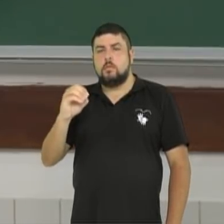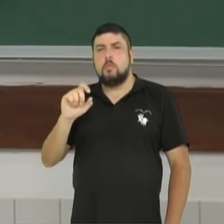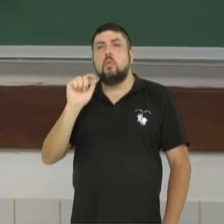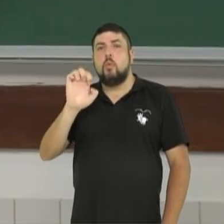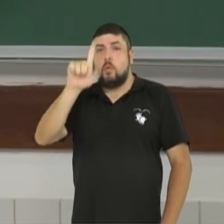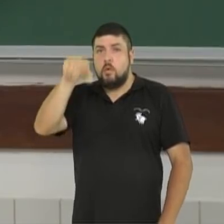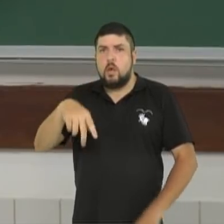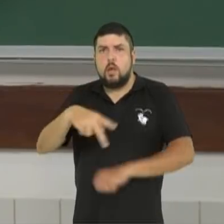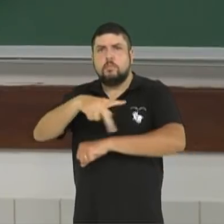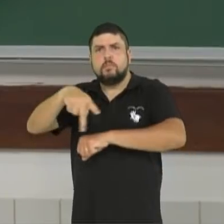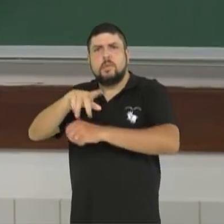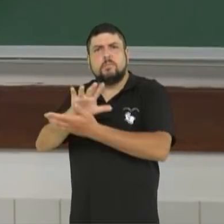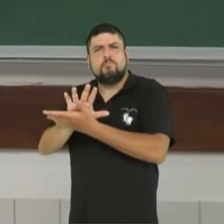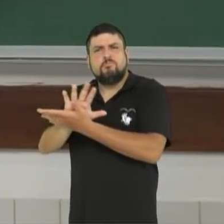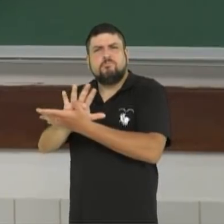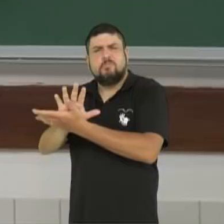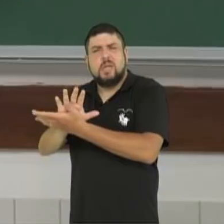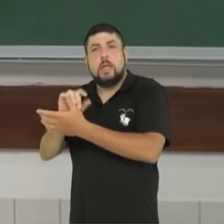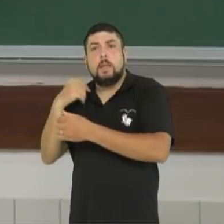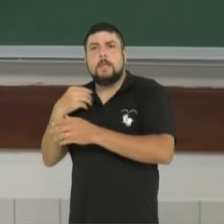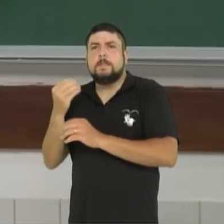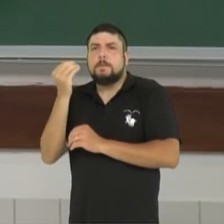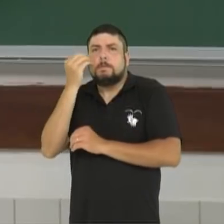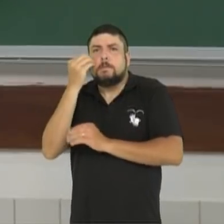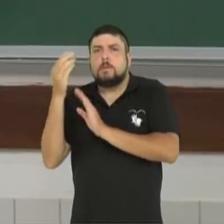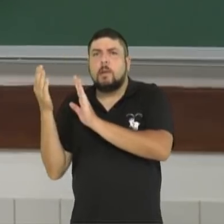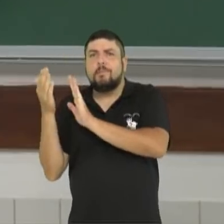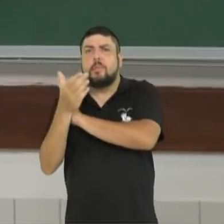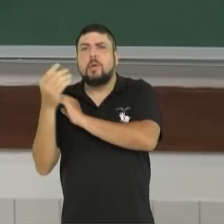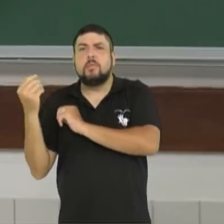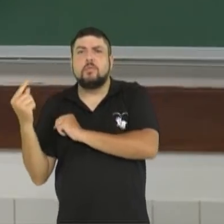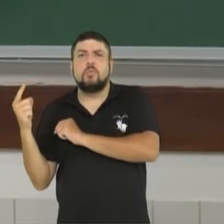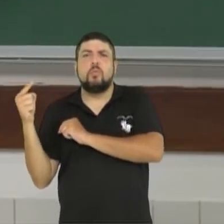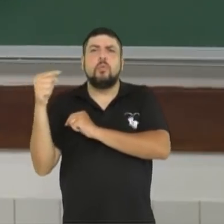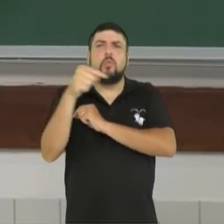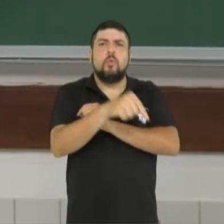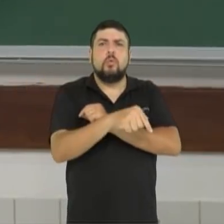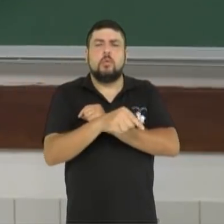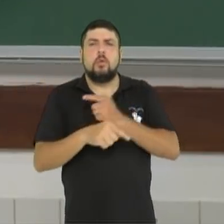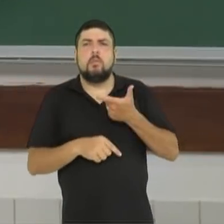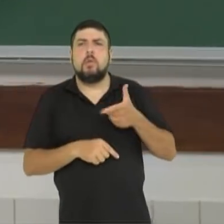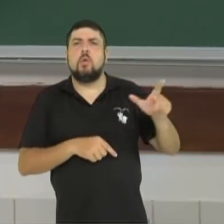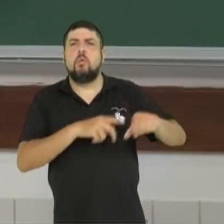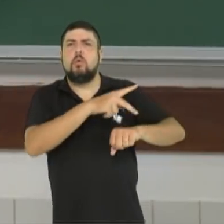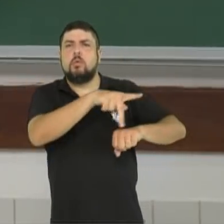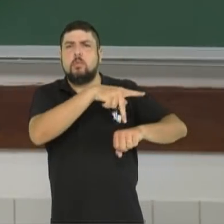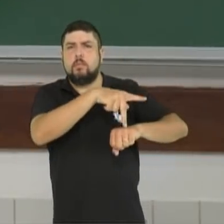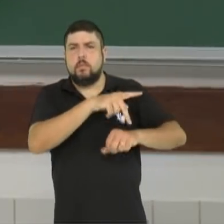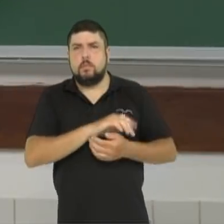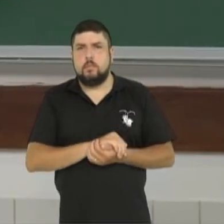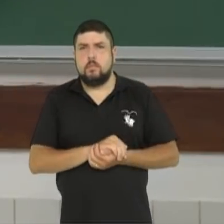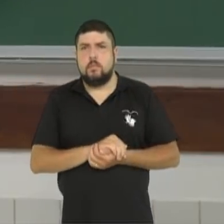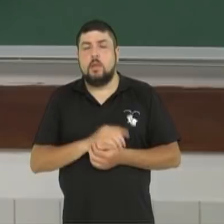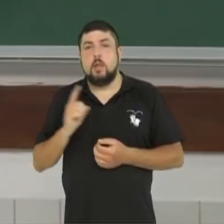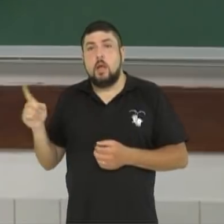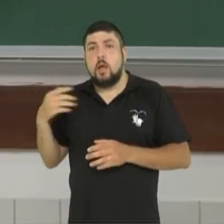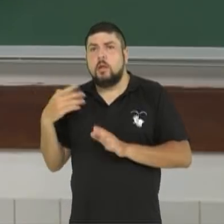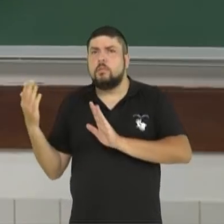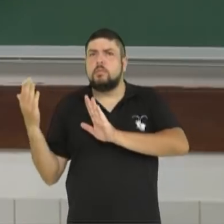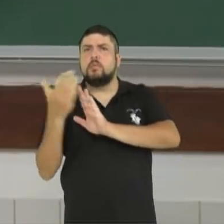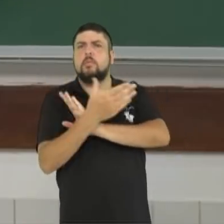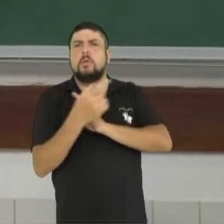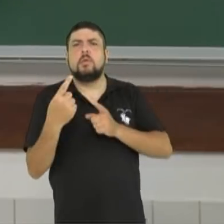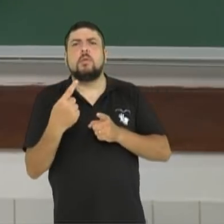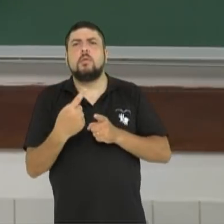ir tentar as condições de sobrevivência em outro país, que não o seu território nacional. Ela sai porque ela tem